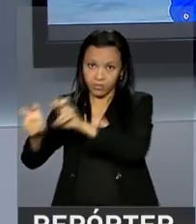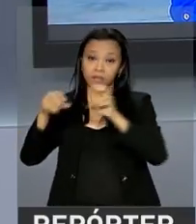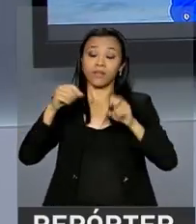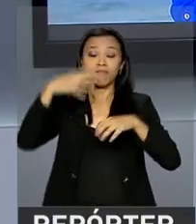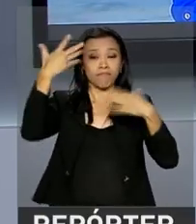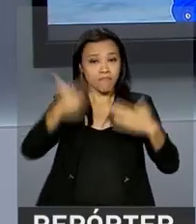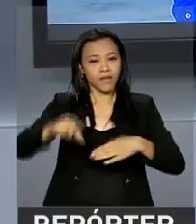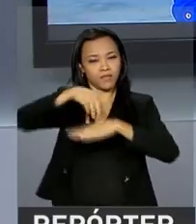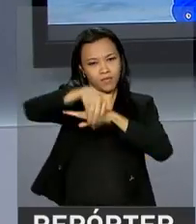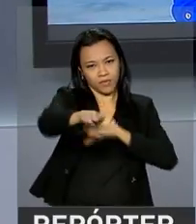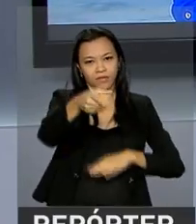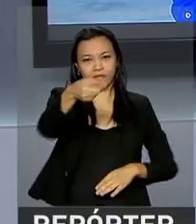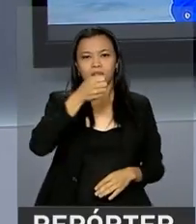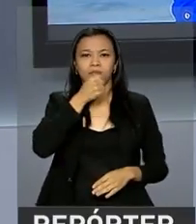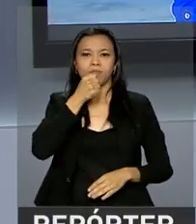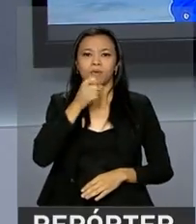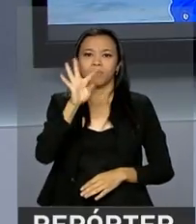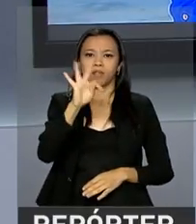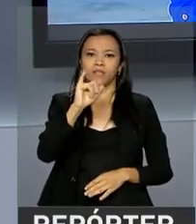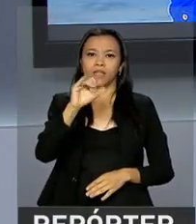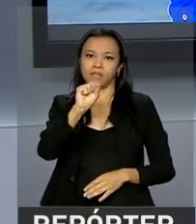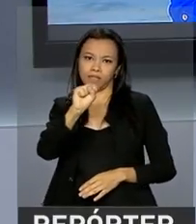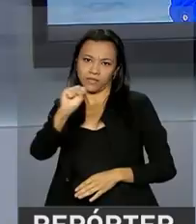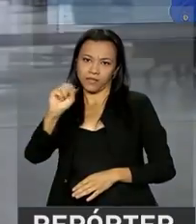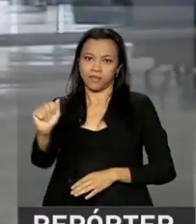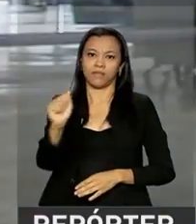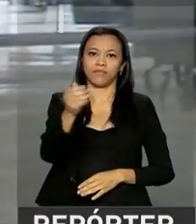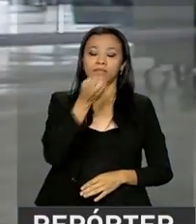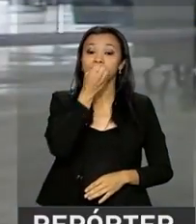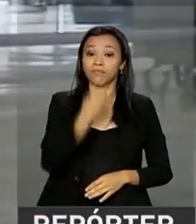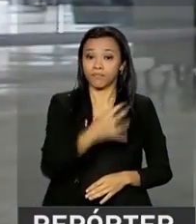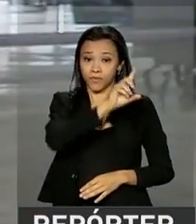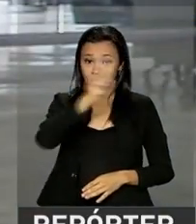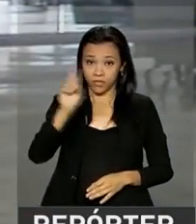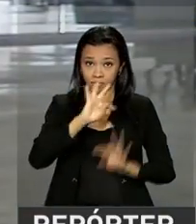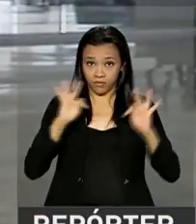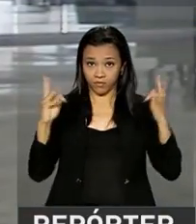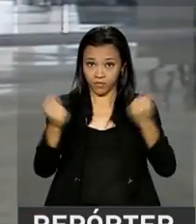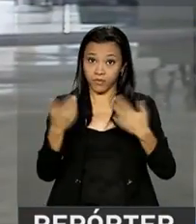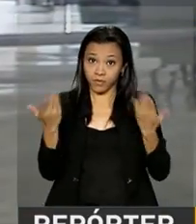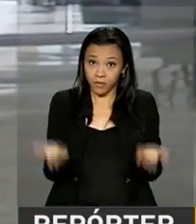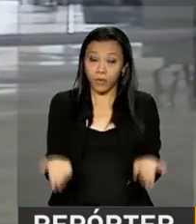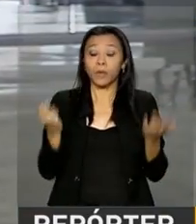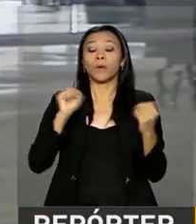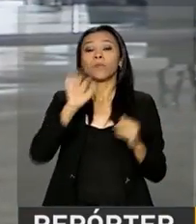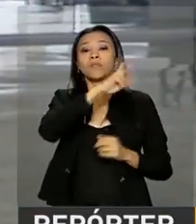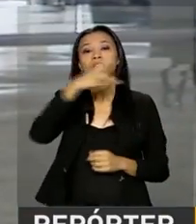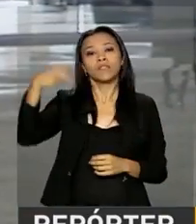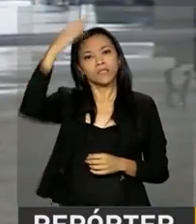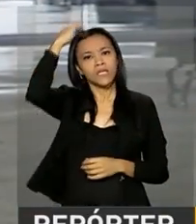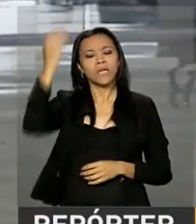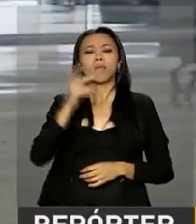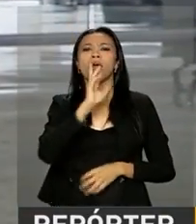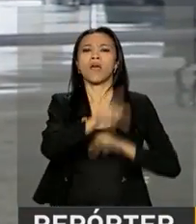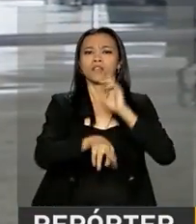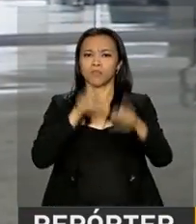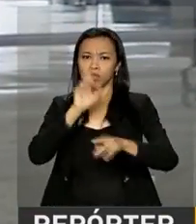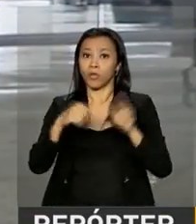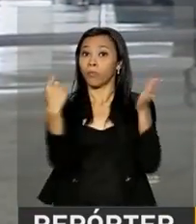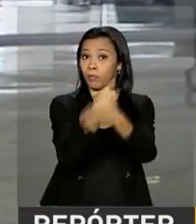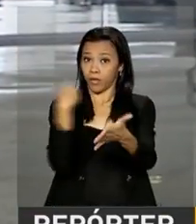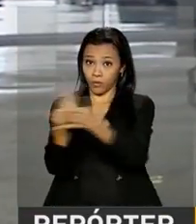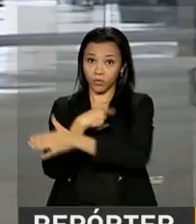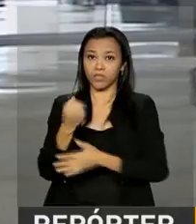pra gente Taíssa Bom dia Bom dia Jaime Bom dia a todos o presidente Michel Temer respondeu a perguntas de jornalistas de 11